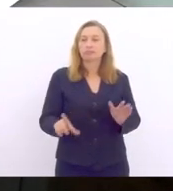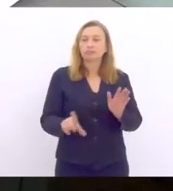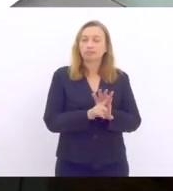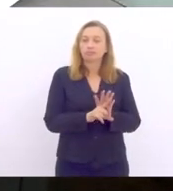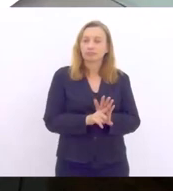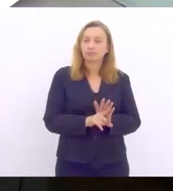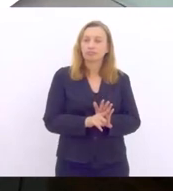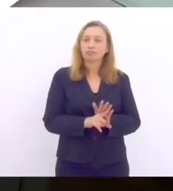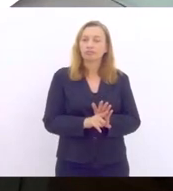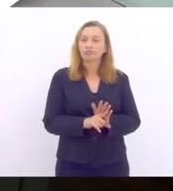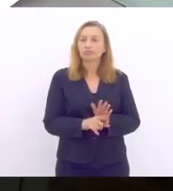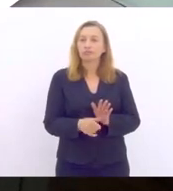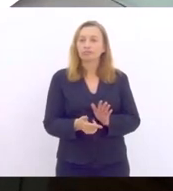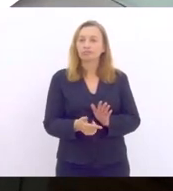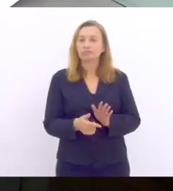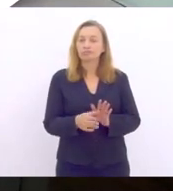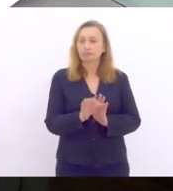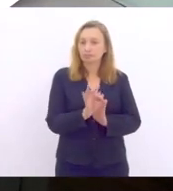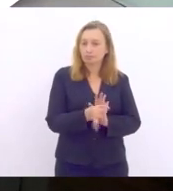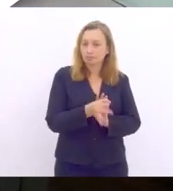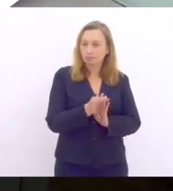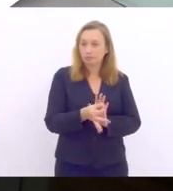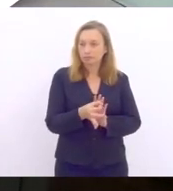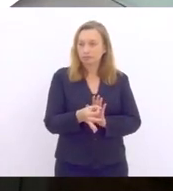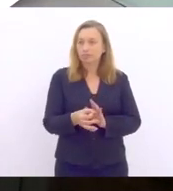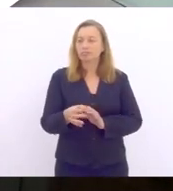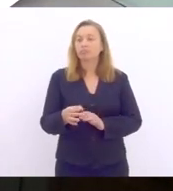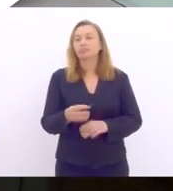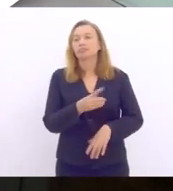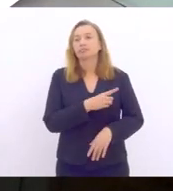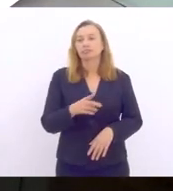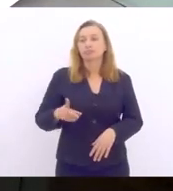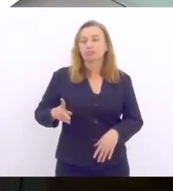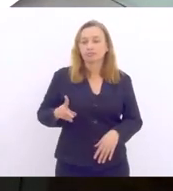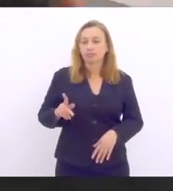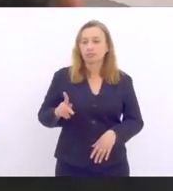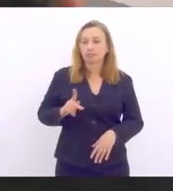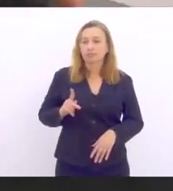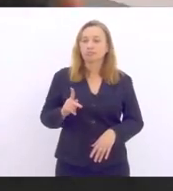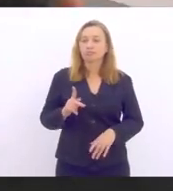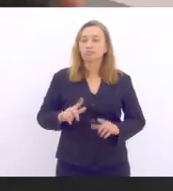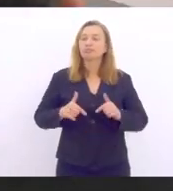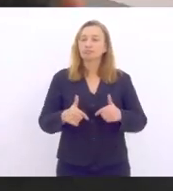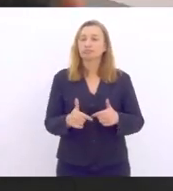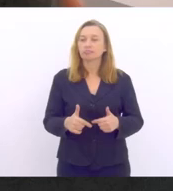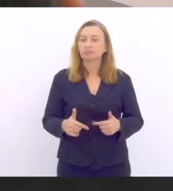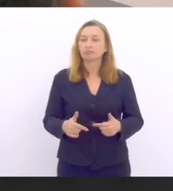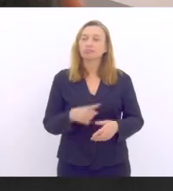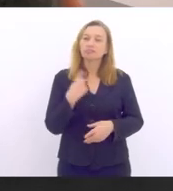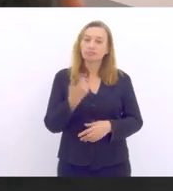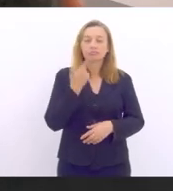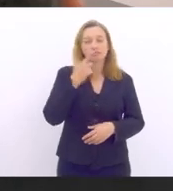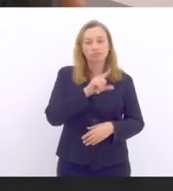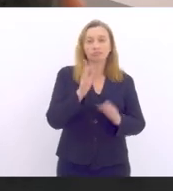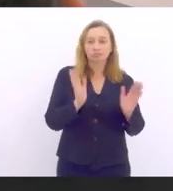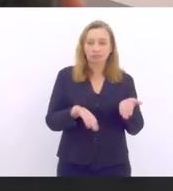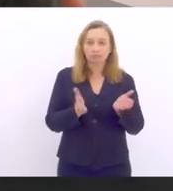alguma inconstitucionalidade, com alguma ilegalidade, é claro que é dever do Ministério Público, por exemplo, propor alguma ação. Então, que a gente aqui consiga